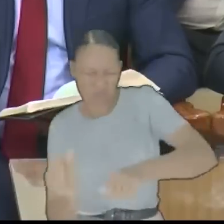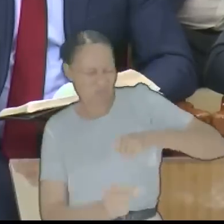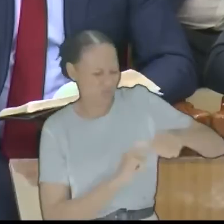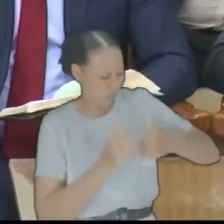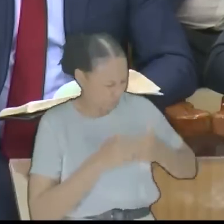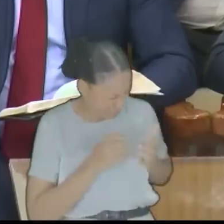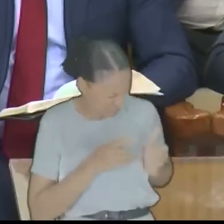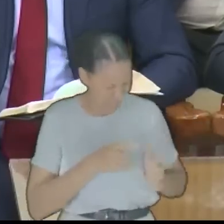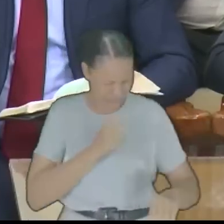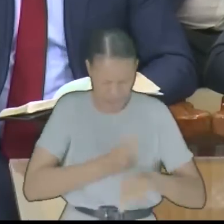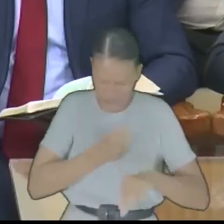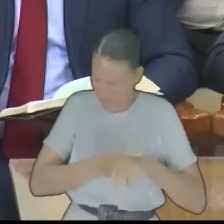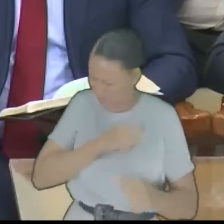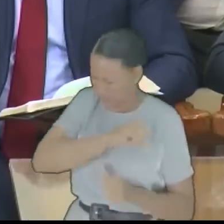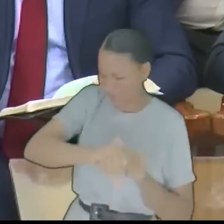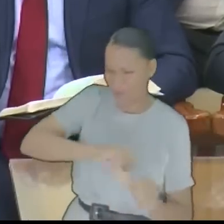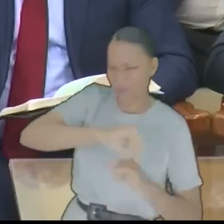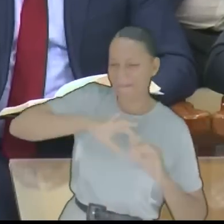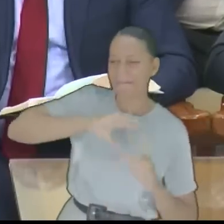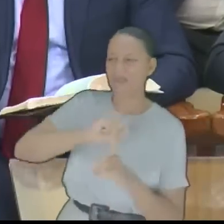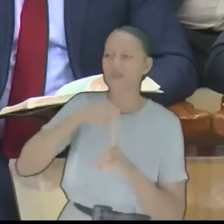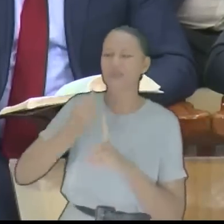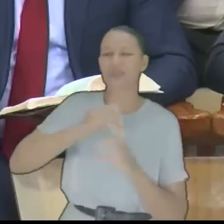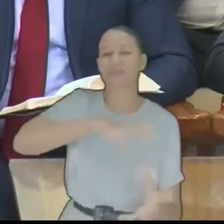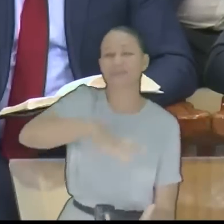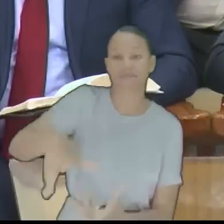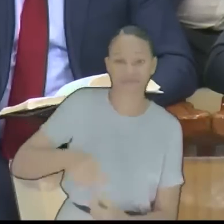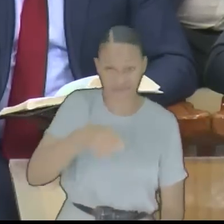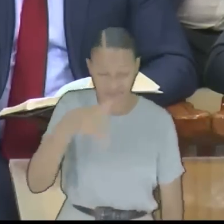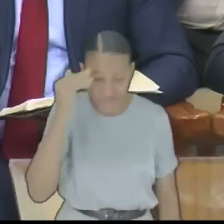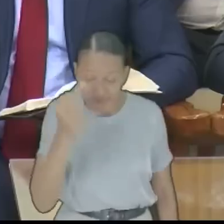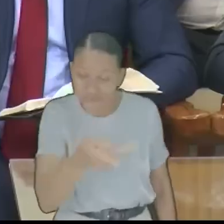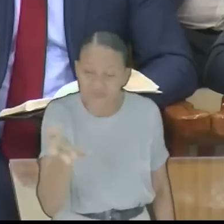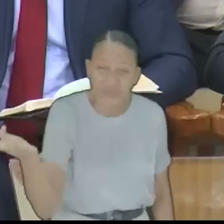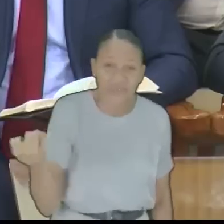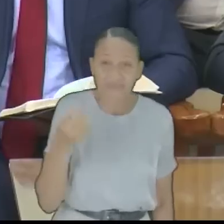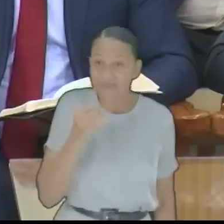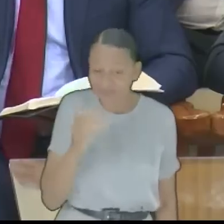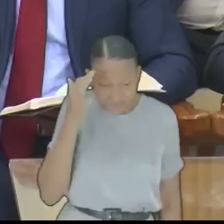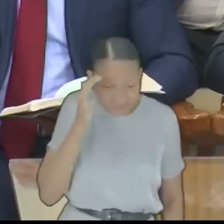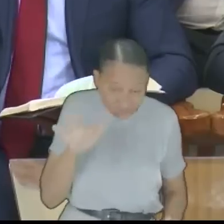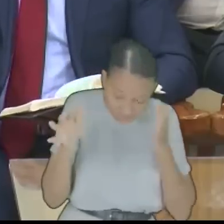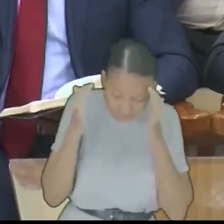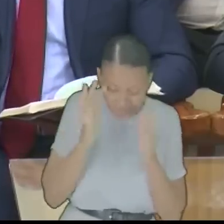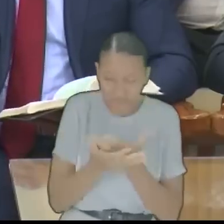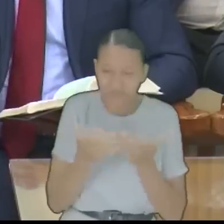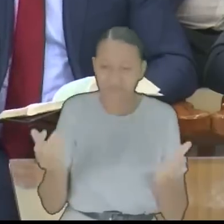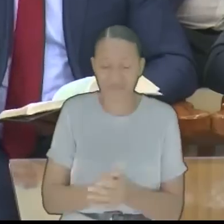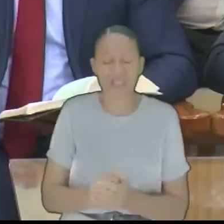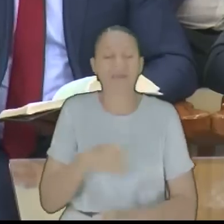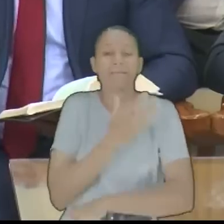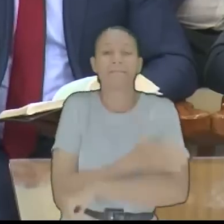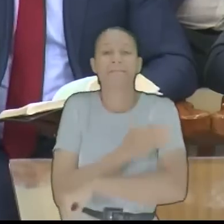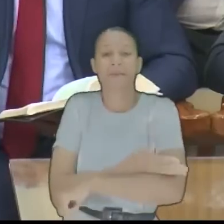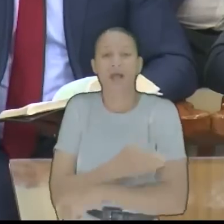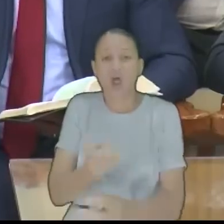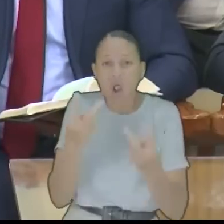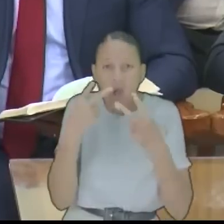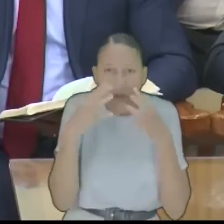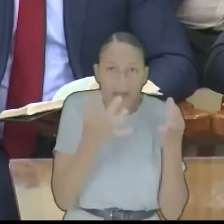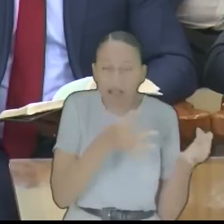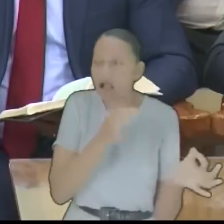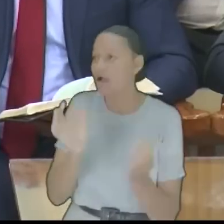que mudou a face da terra. Você sabia? Se você não sabia, na Idade Média, olhe para